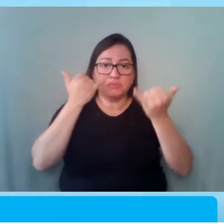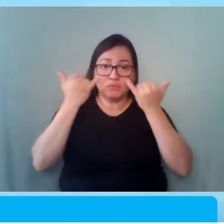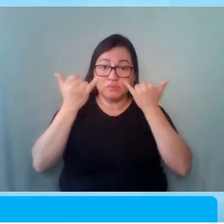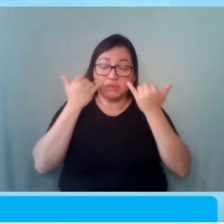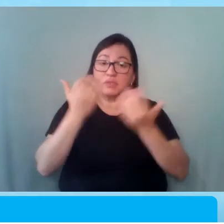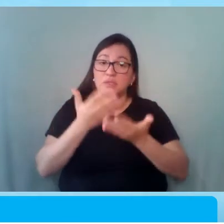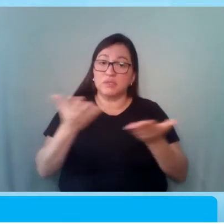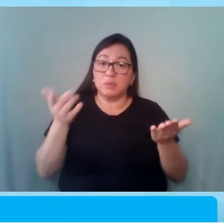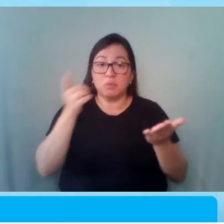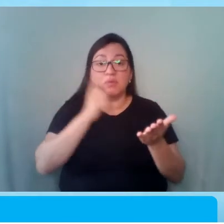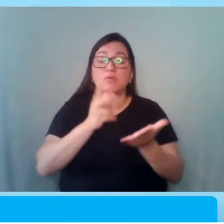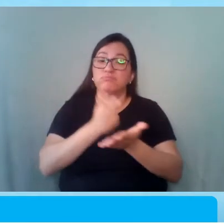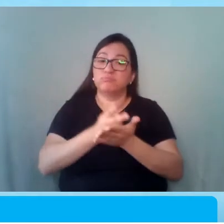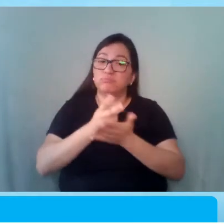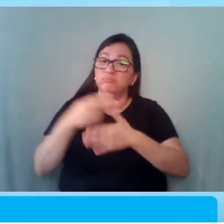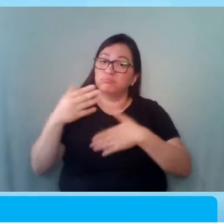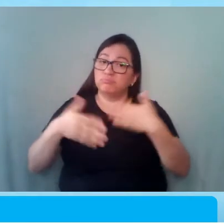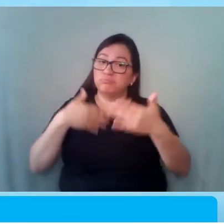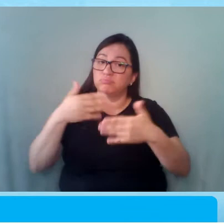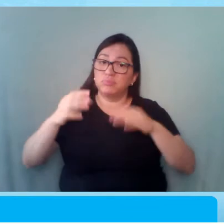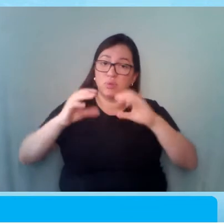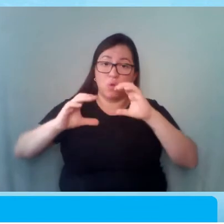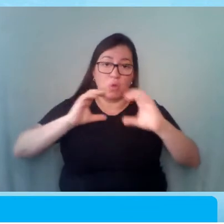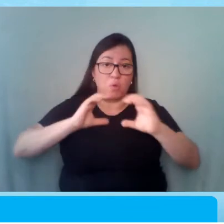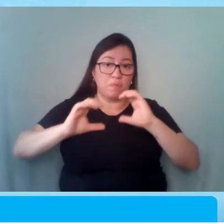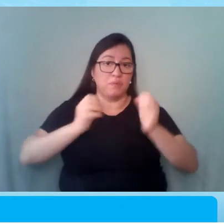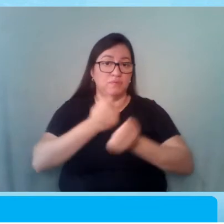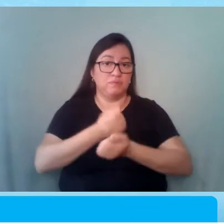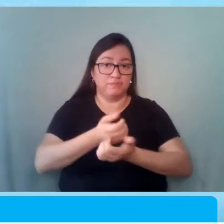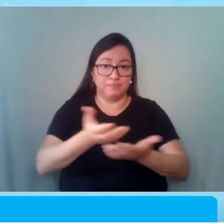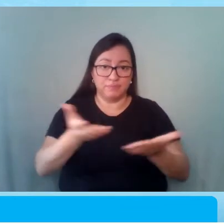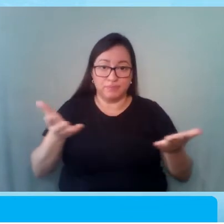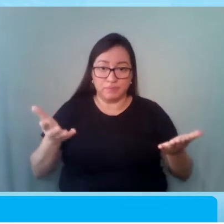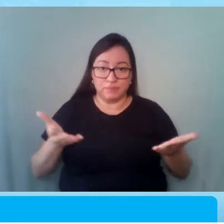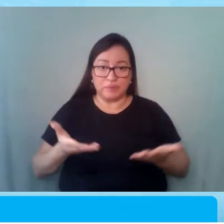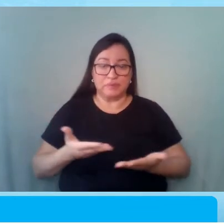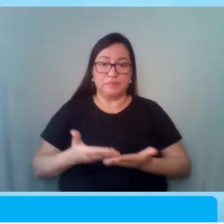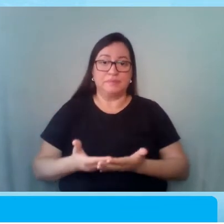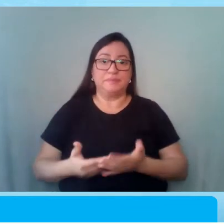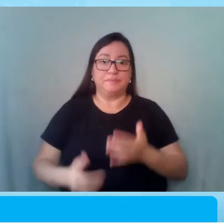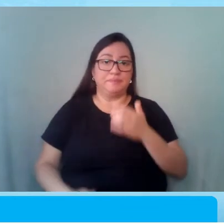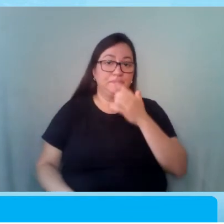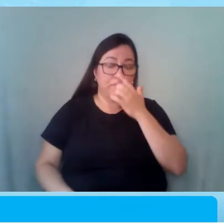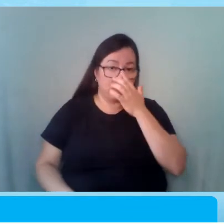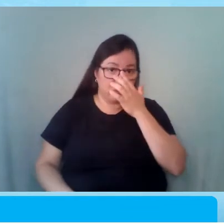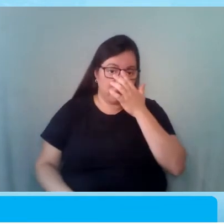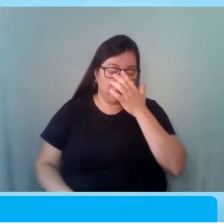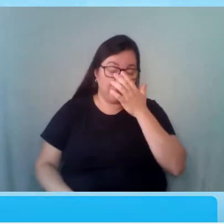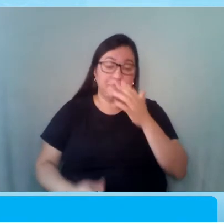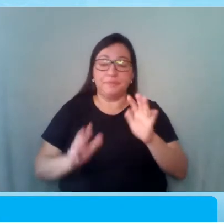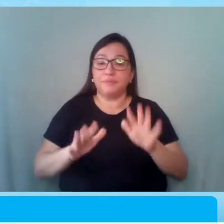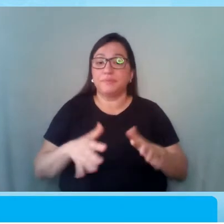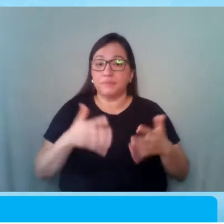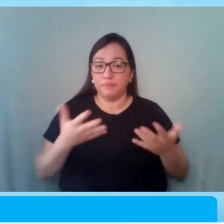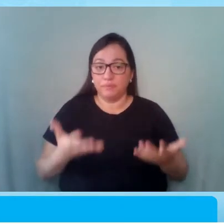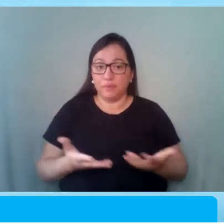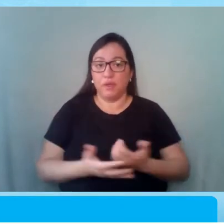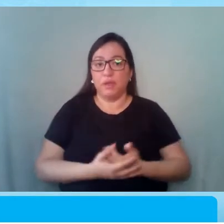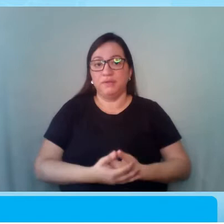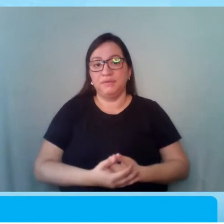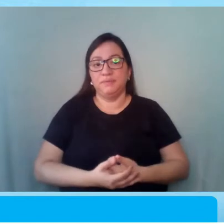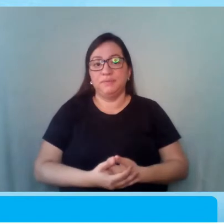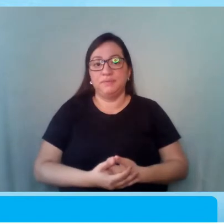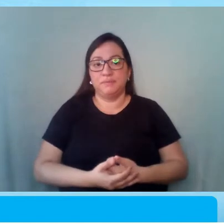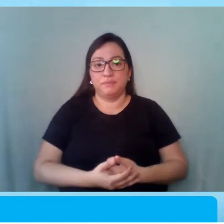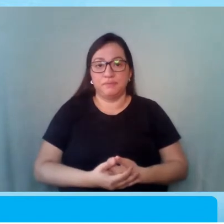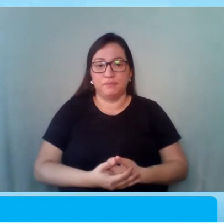PIN Debate, uma forma da gente estar presente com vocês em tempos de pandemia. Então, eu